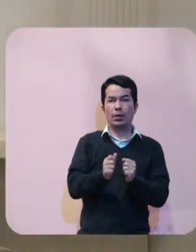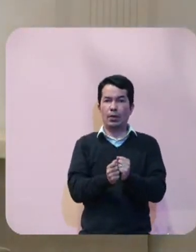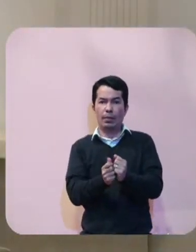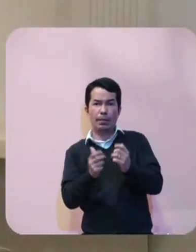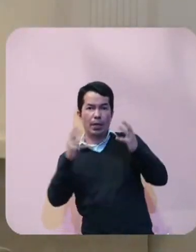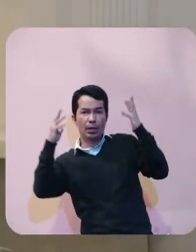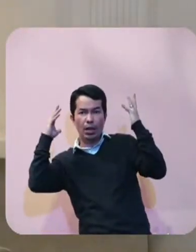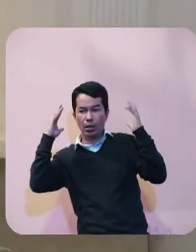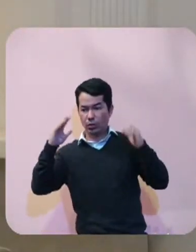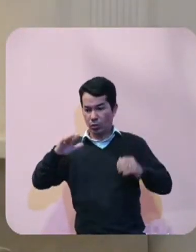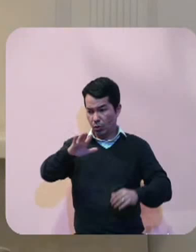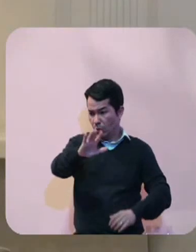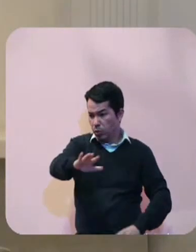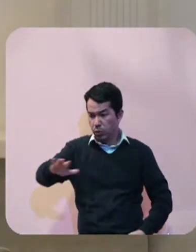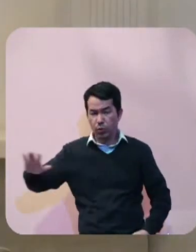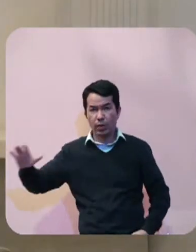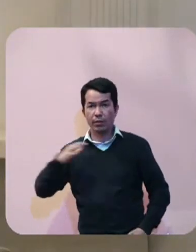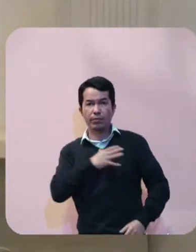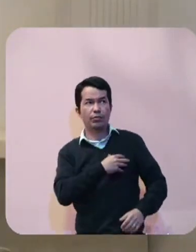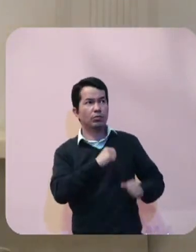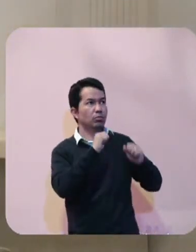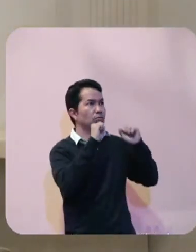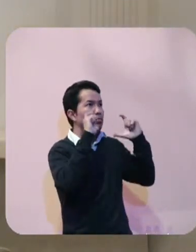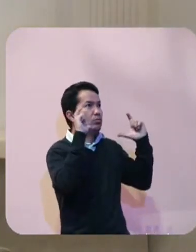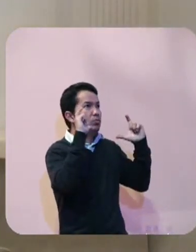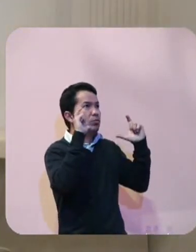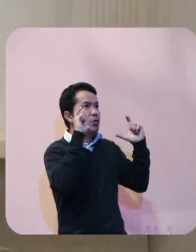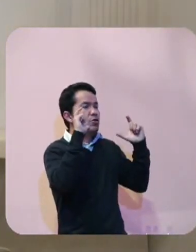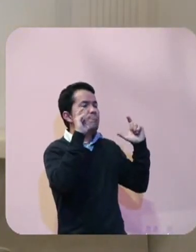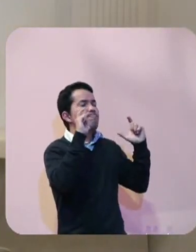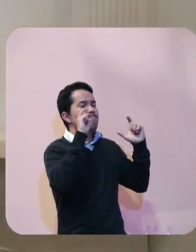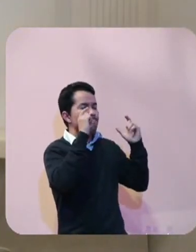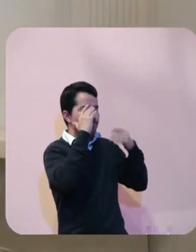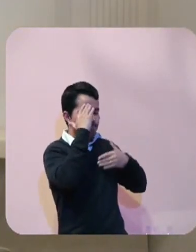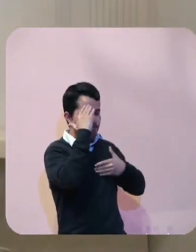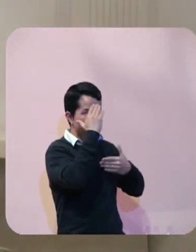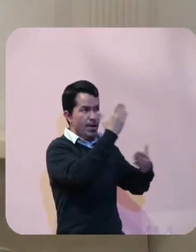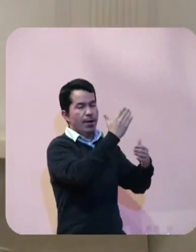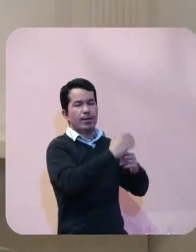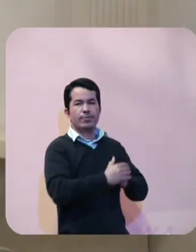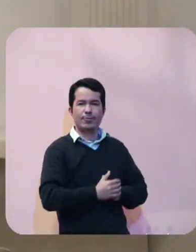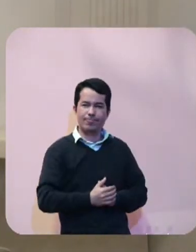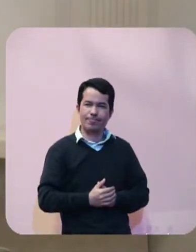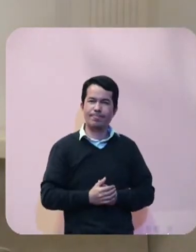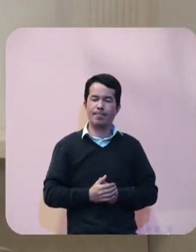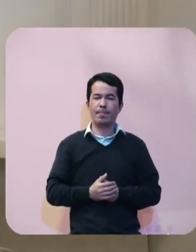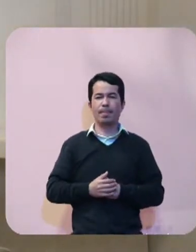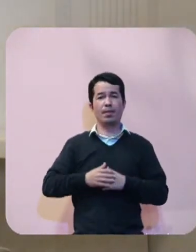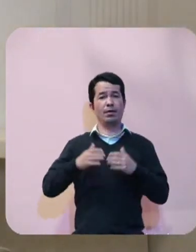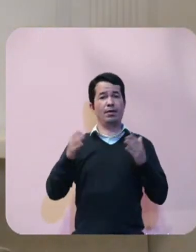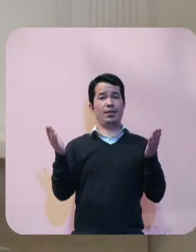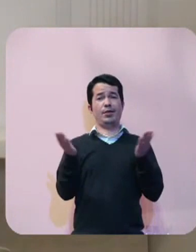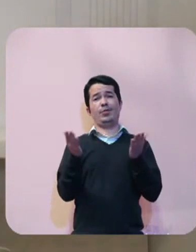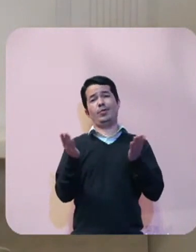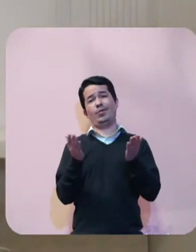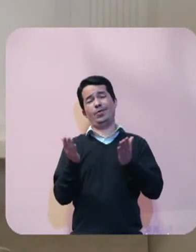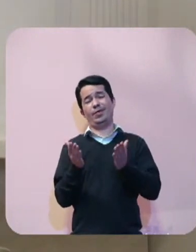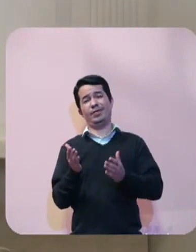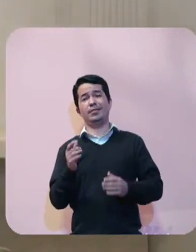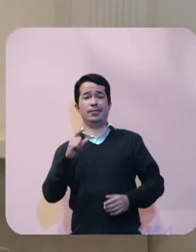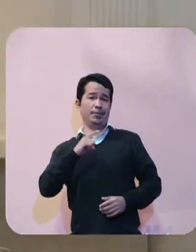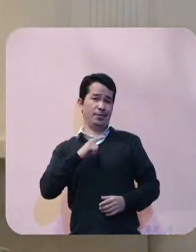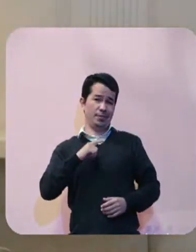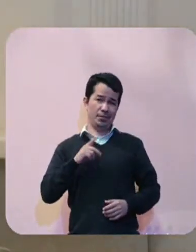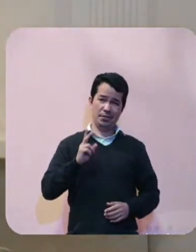um sentido para a gente de missão e de valor. Diante de tudo isso, cada vez